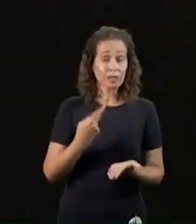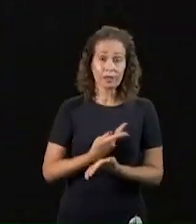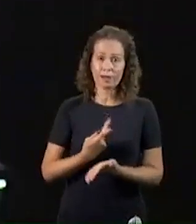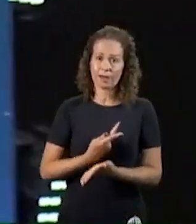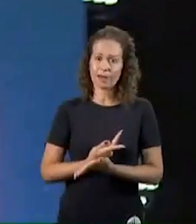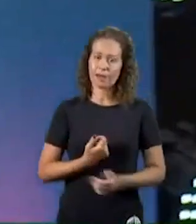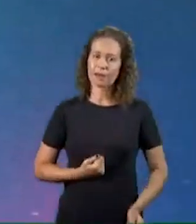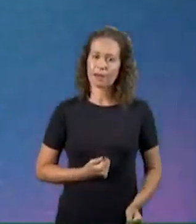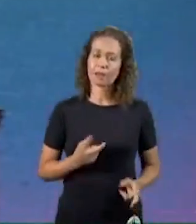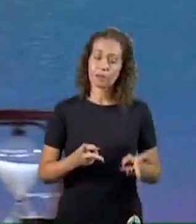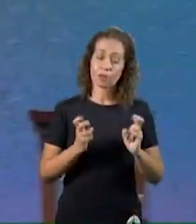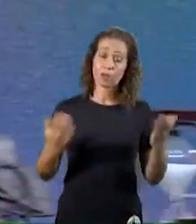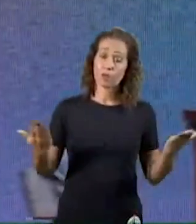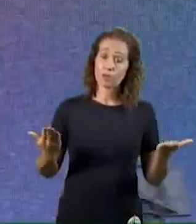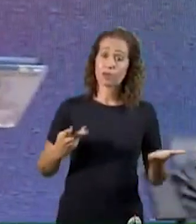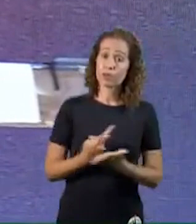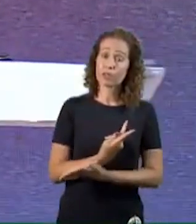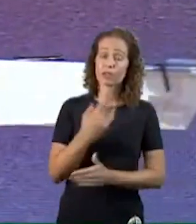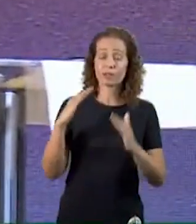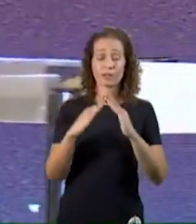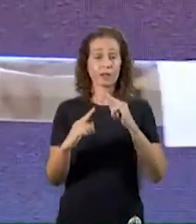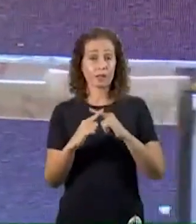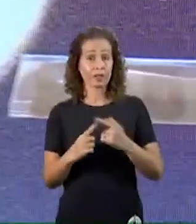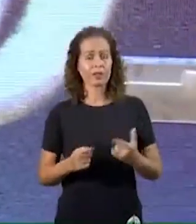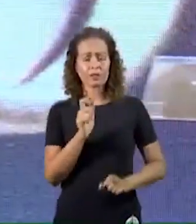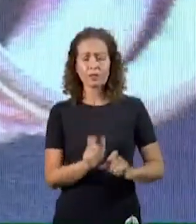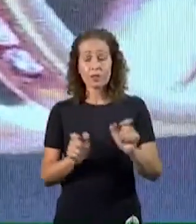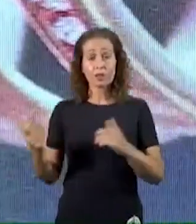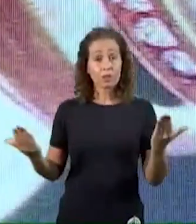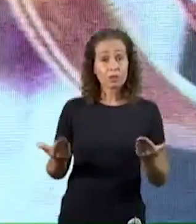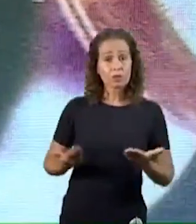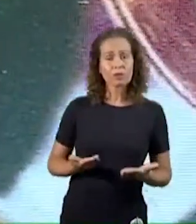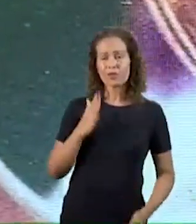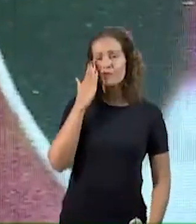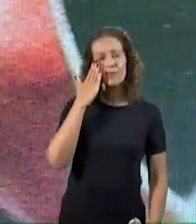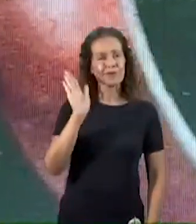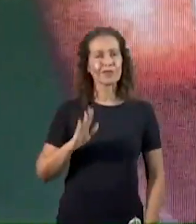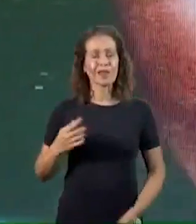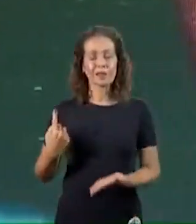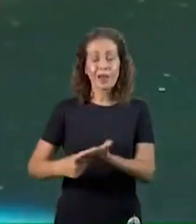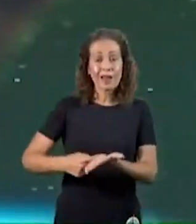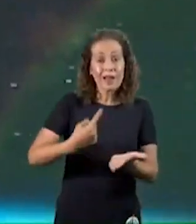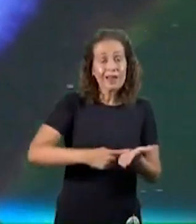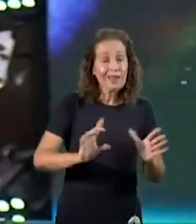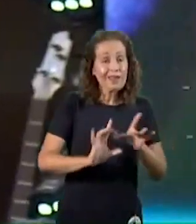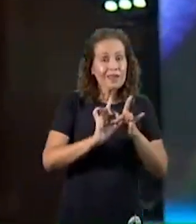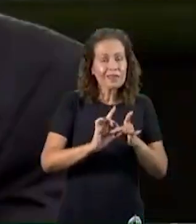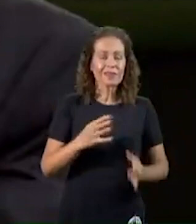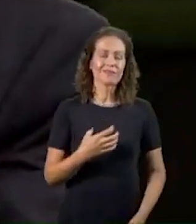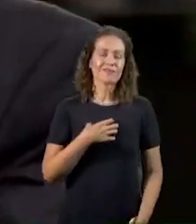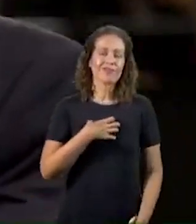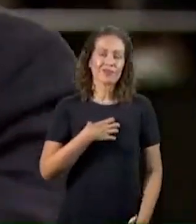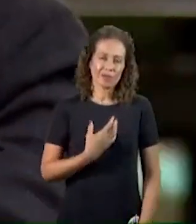Eu vejo isso hoje na casa de Deus. Muita gente hoje não sabe fazer aliança sentimental. E em